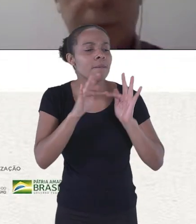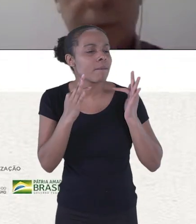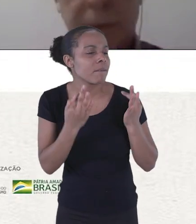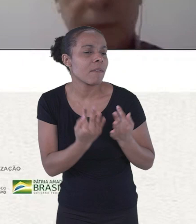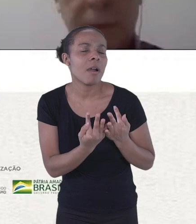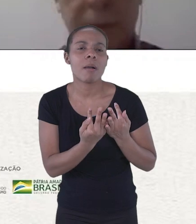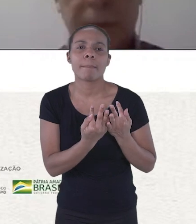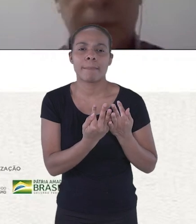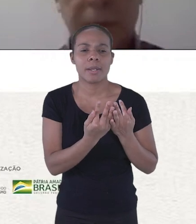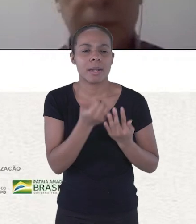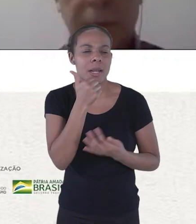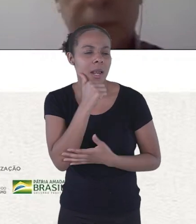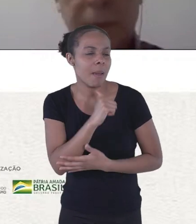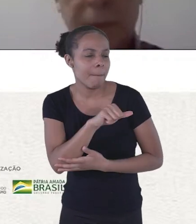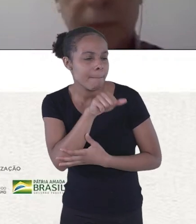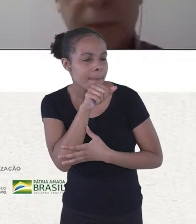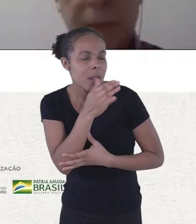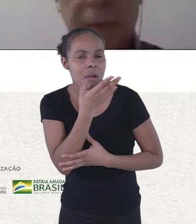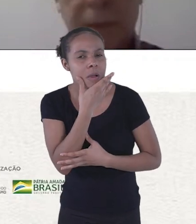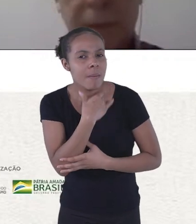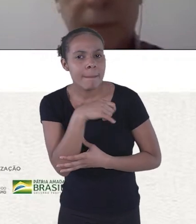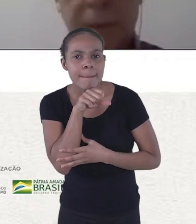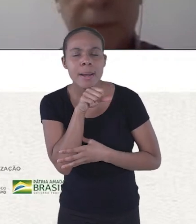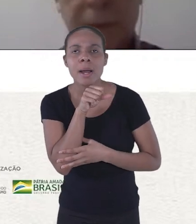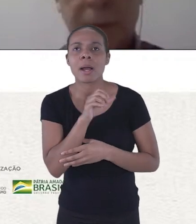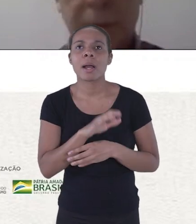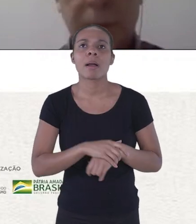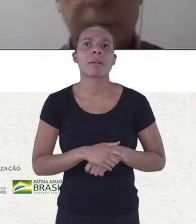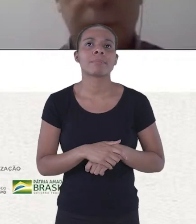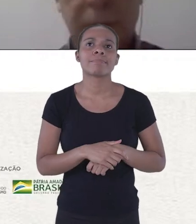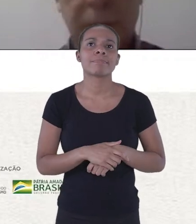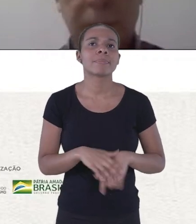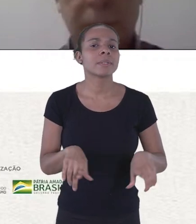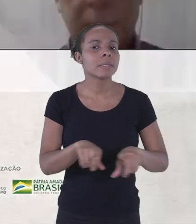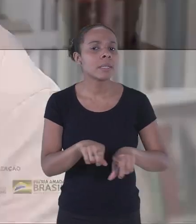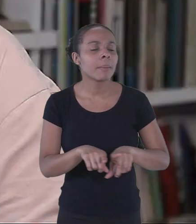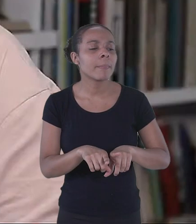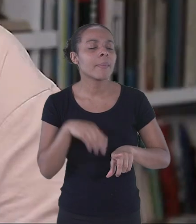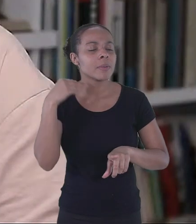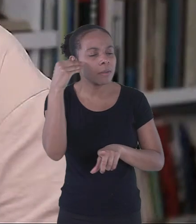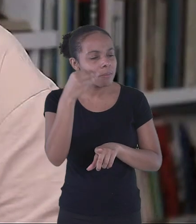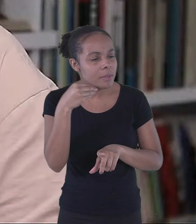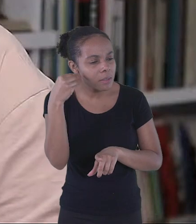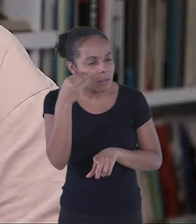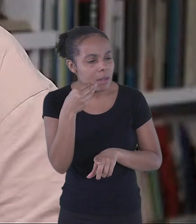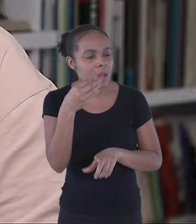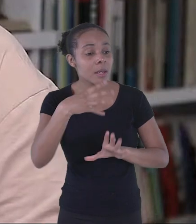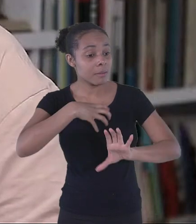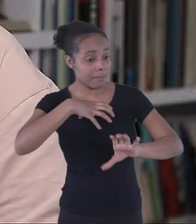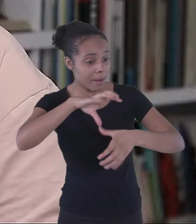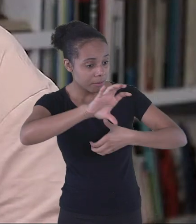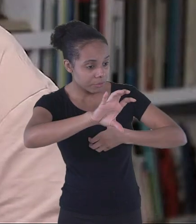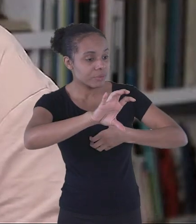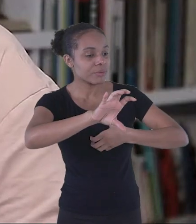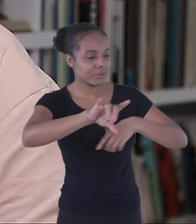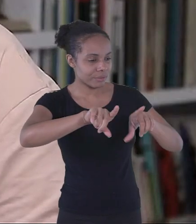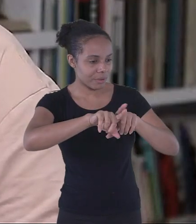pai, a mãe, que também são referências que transferem-se para o outro nessa coisa da empatia que a literatura tem,